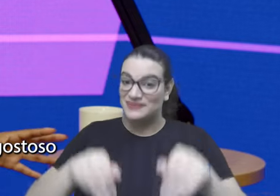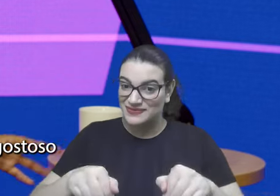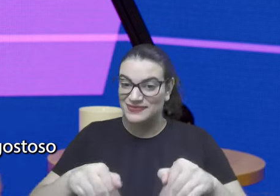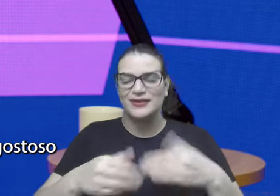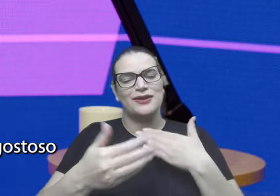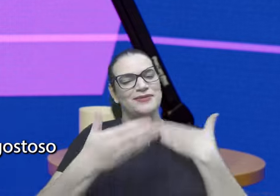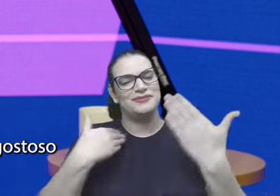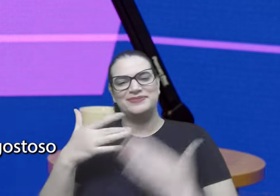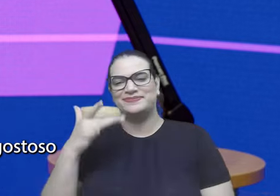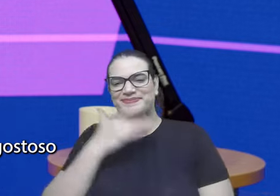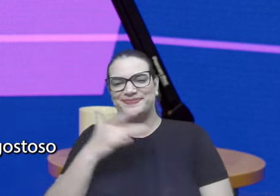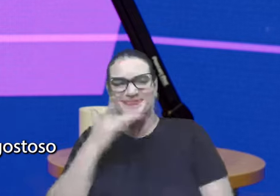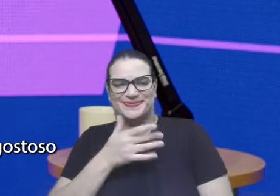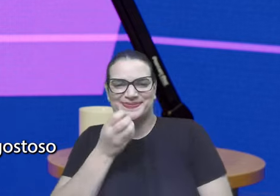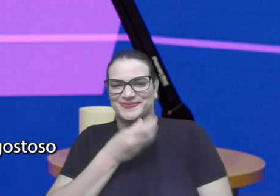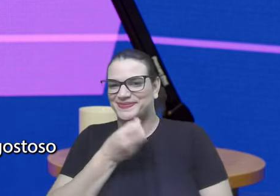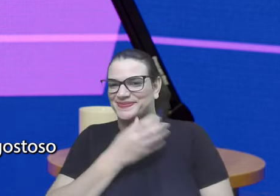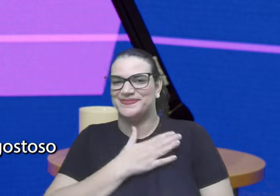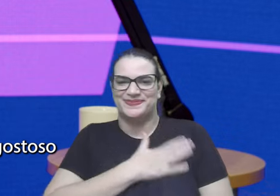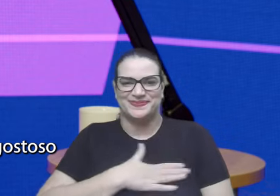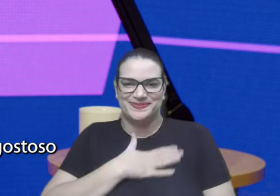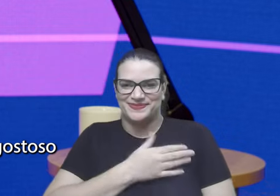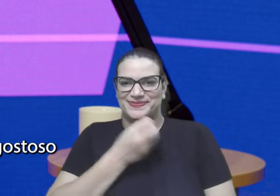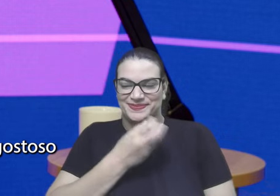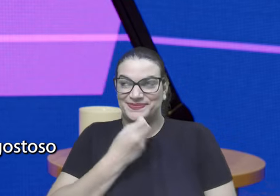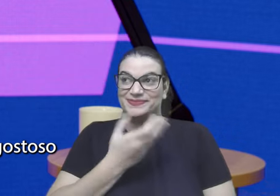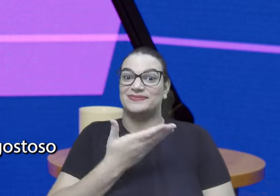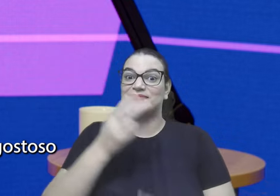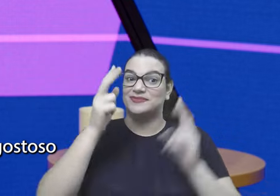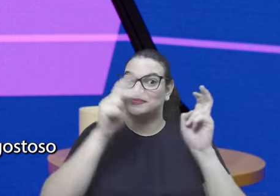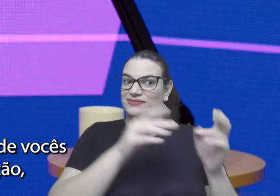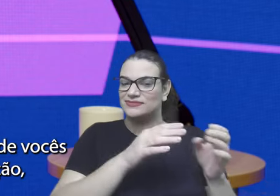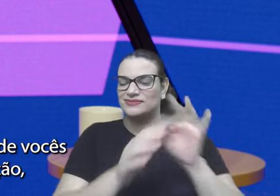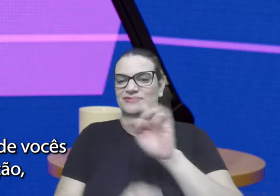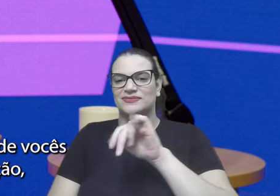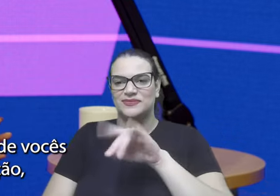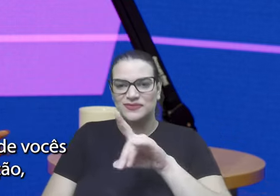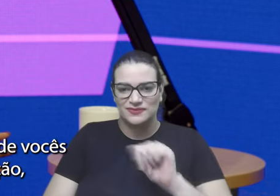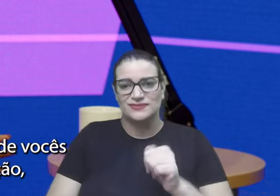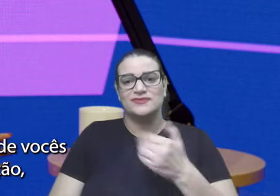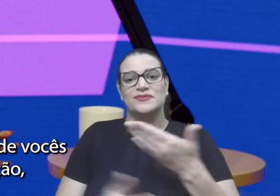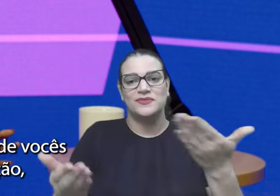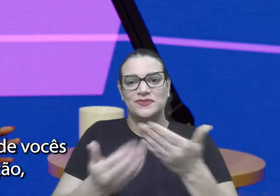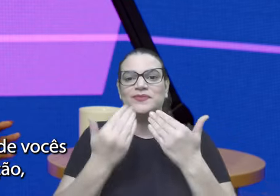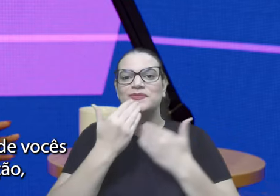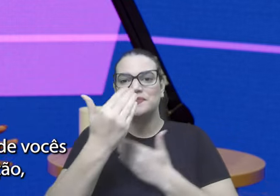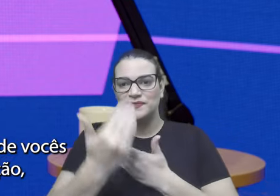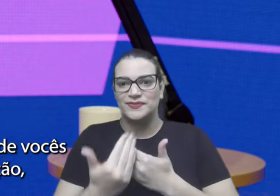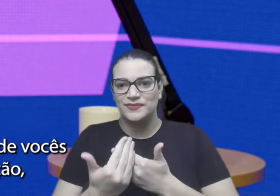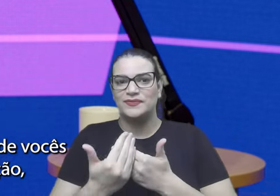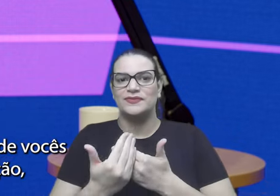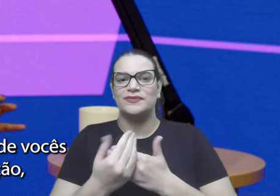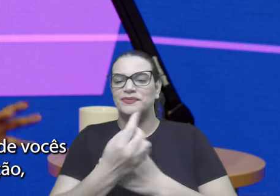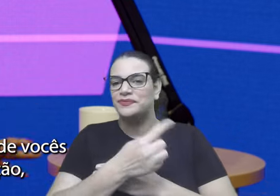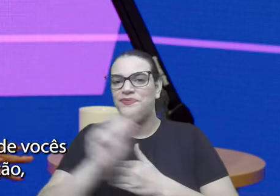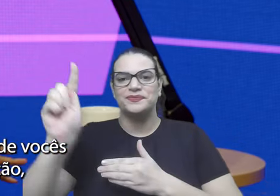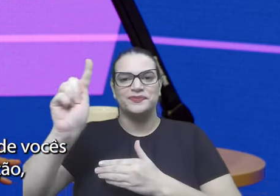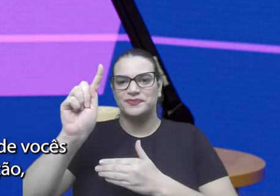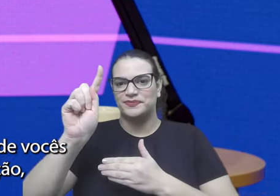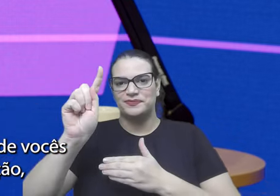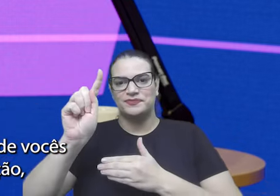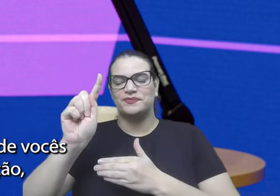ao final desse bate-papo super gostoso sobre essa tendência e eu queria pedir para cada uma de vocês fazer uma